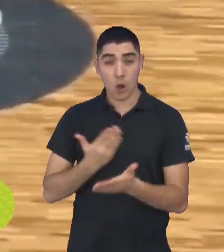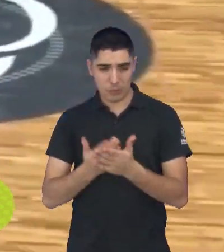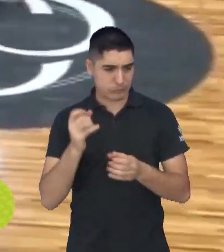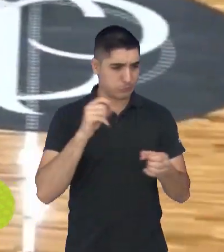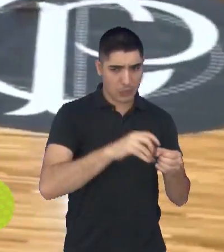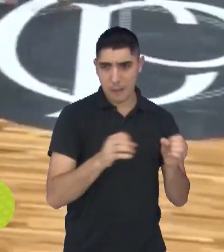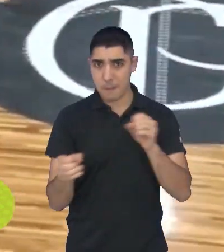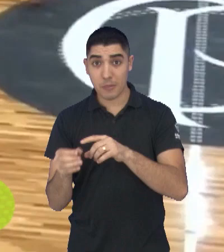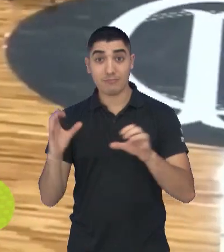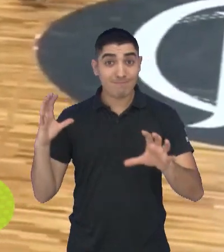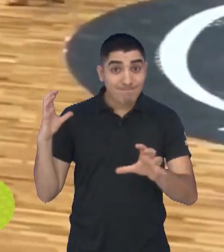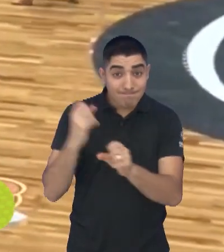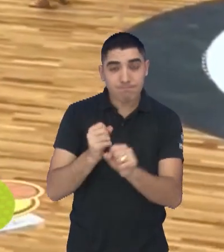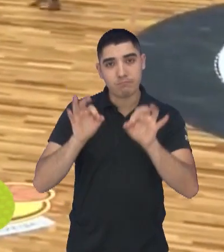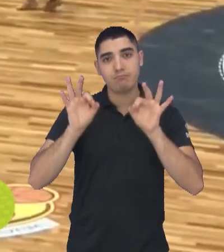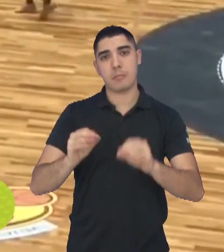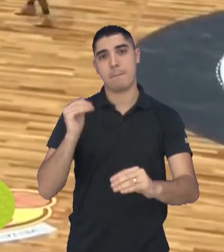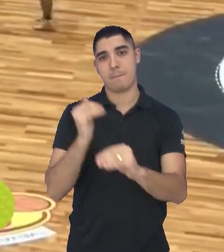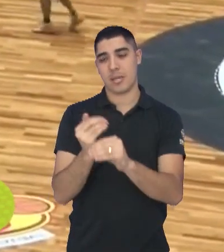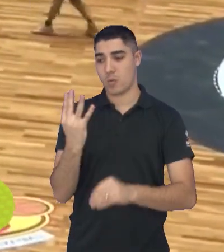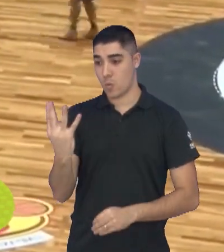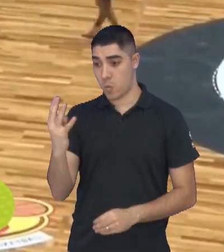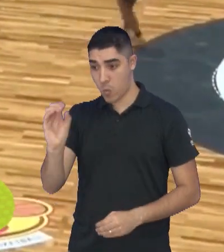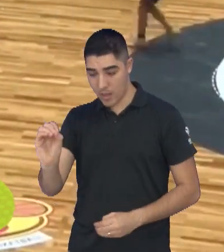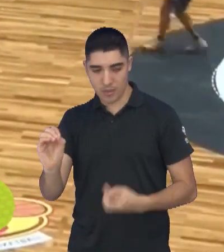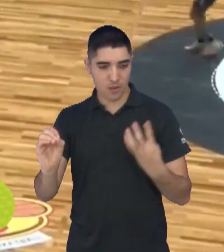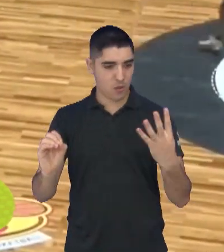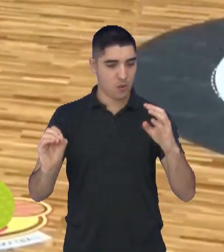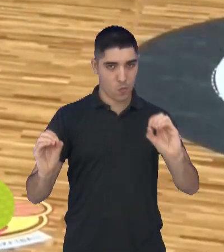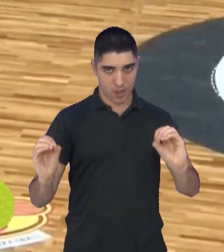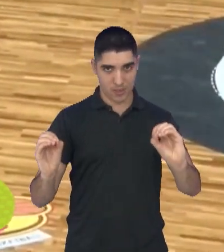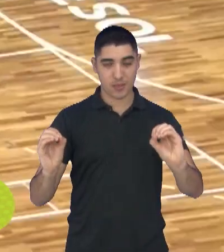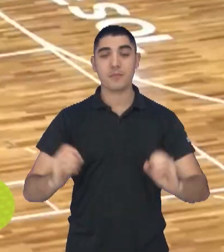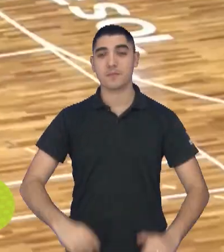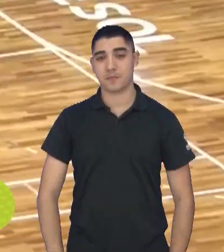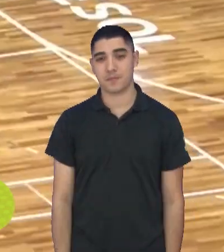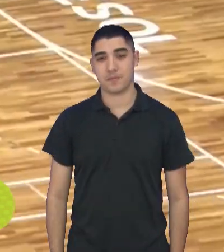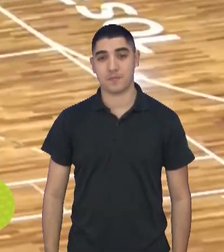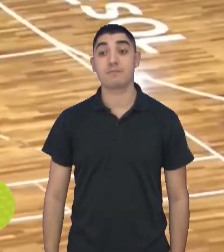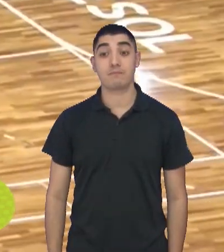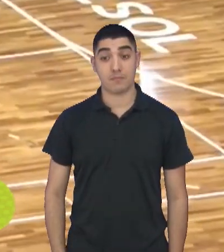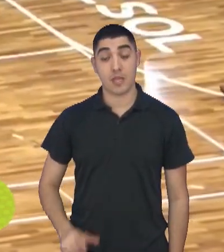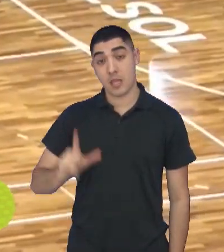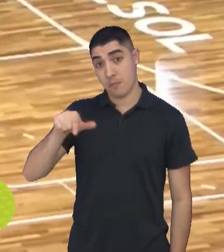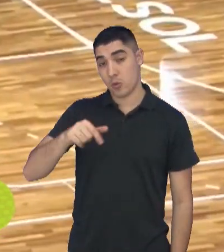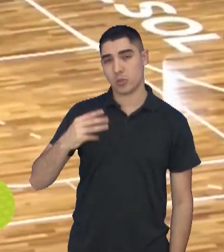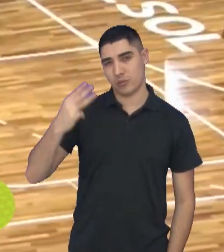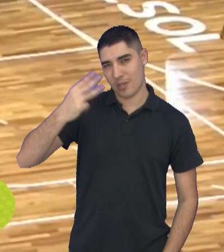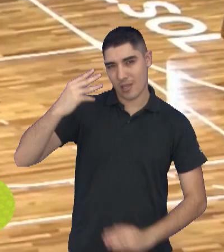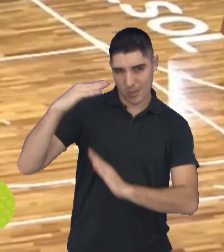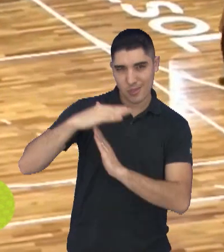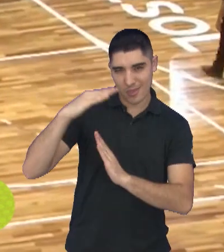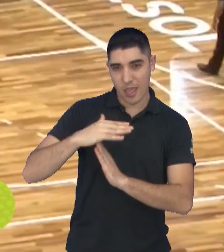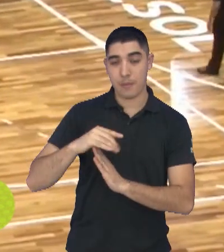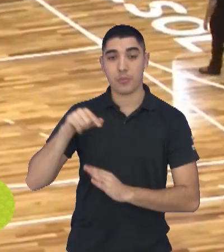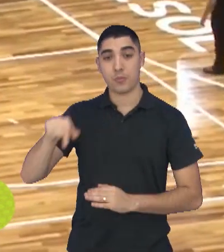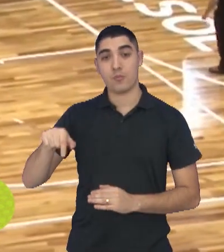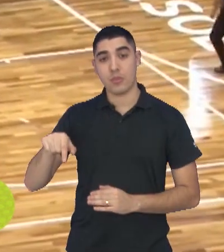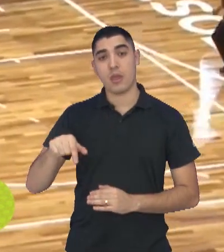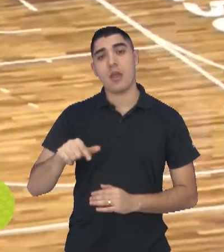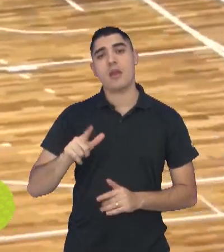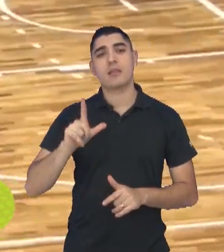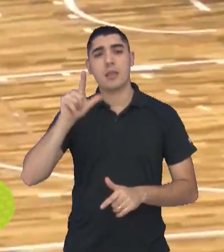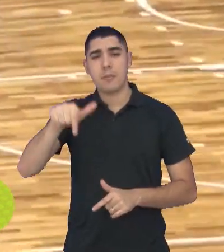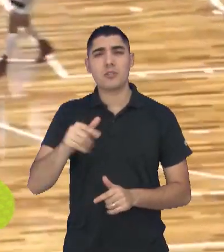partida foi para o intervalo empatada em 40 Corinthians, 40 São José. Na volta do intervalo, a primeira cesta demorou